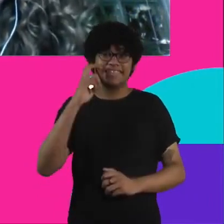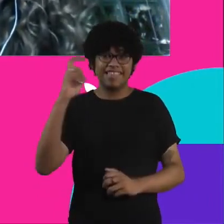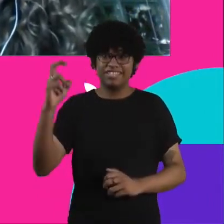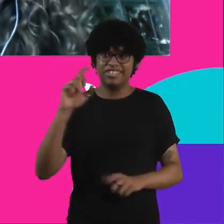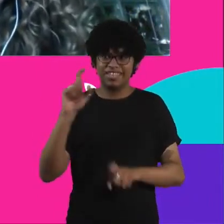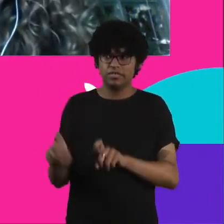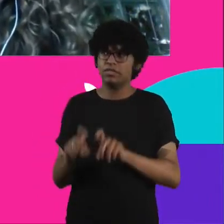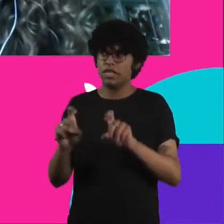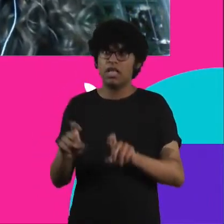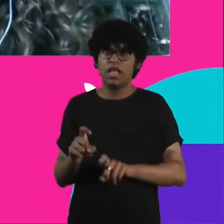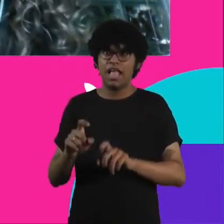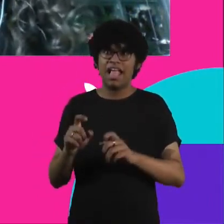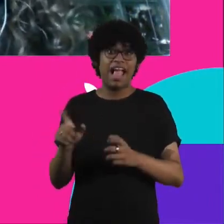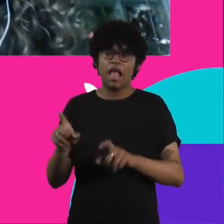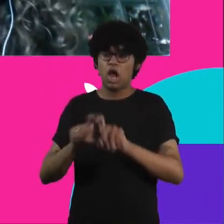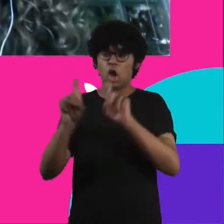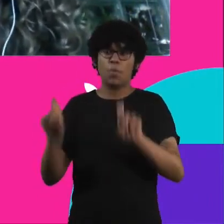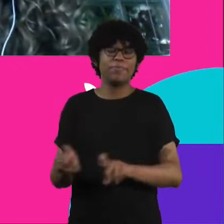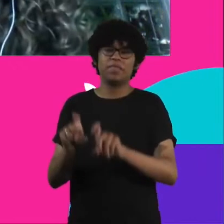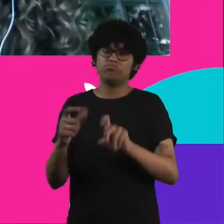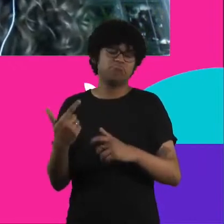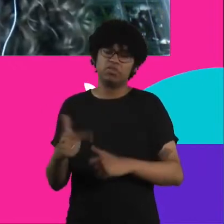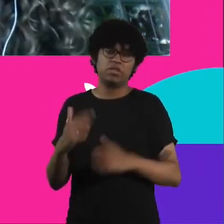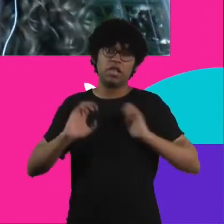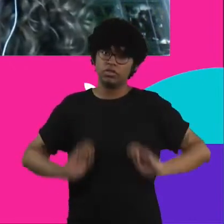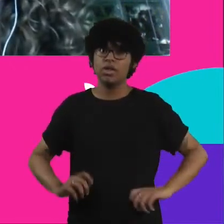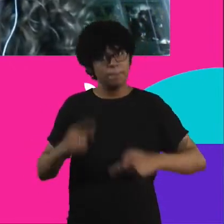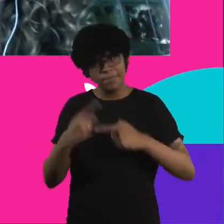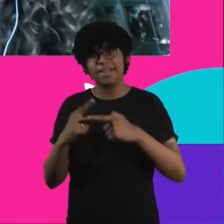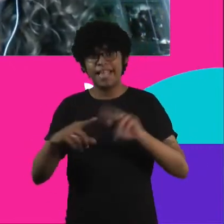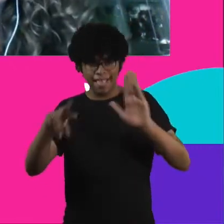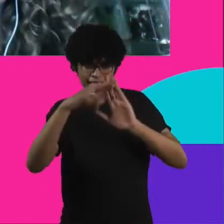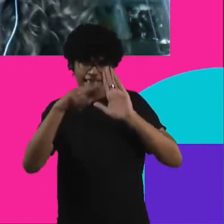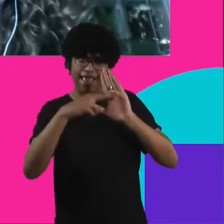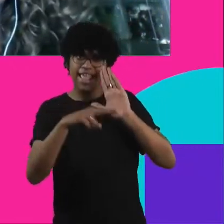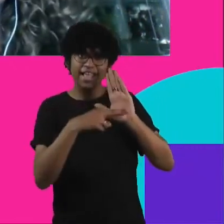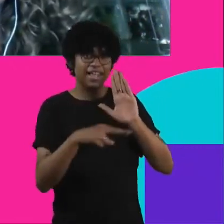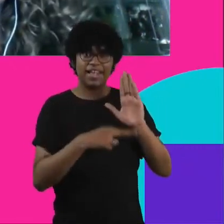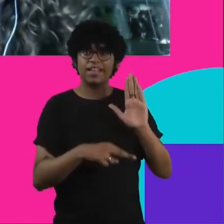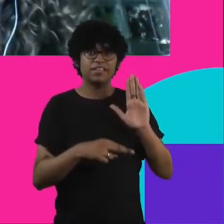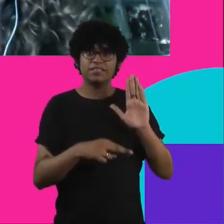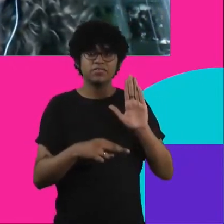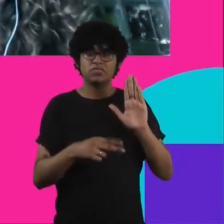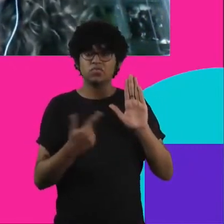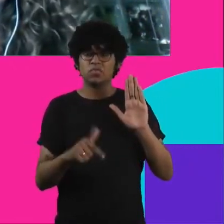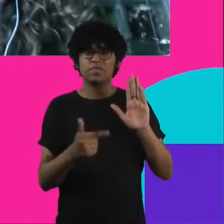são éticas. Elas não são éticas em razão de as regras não terem sido colocadas como regras